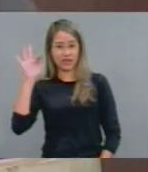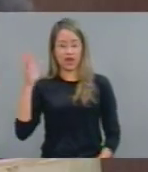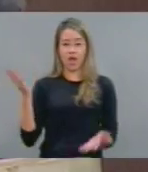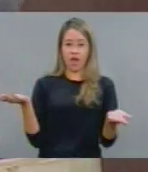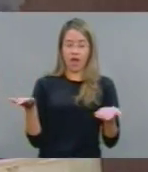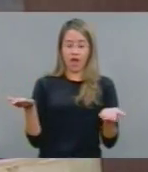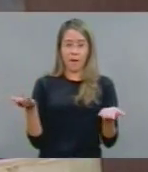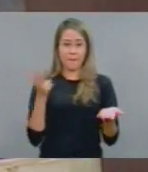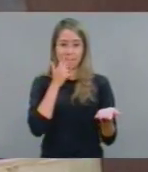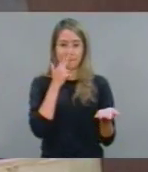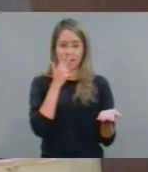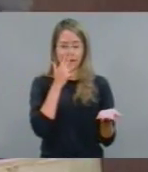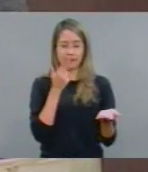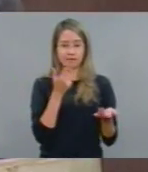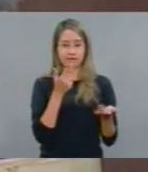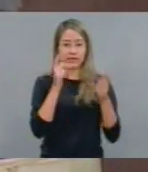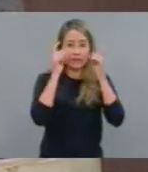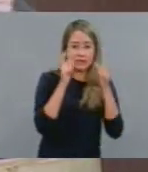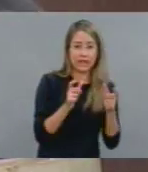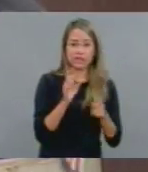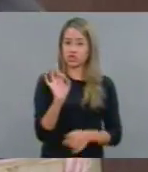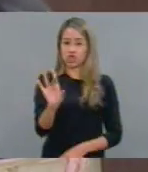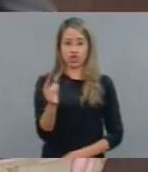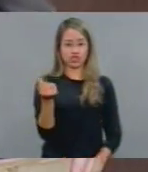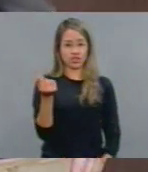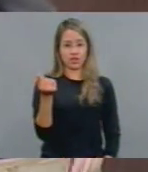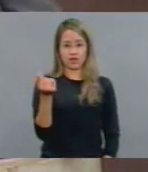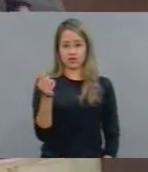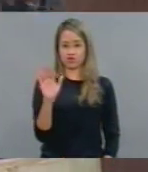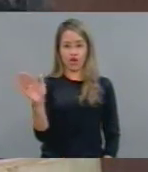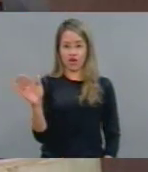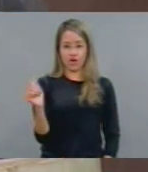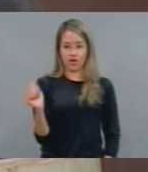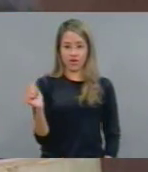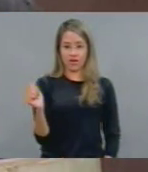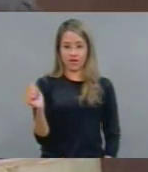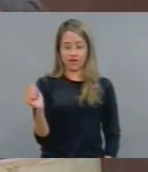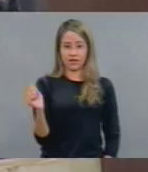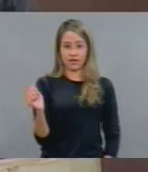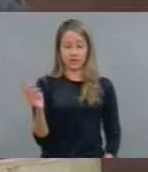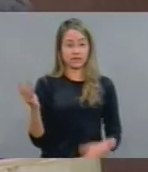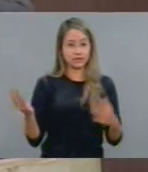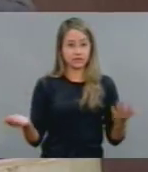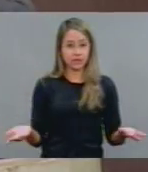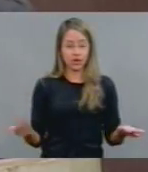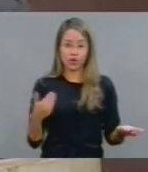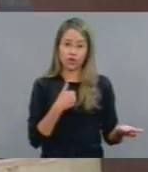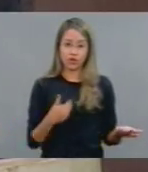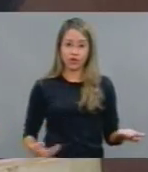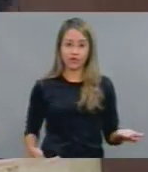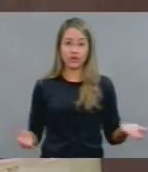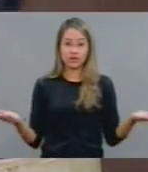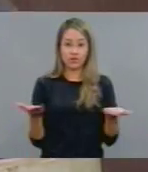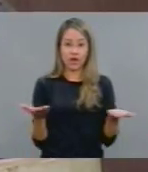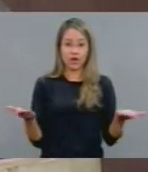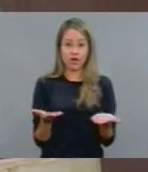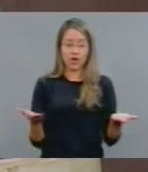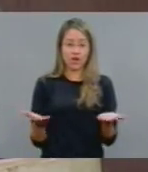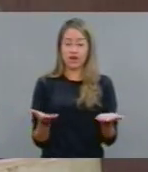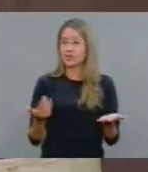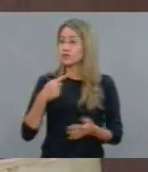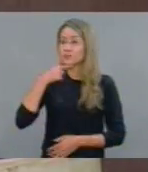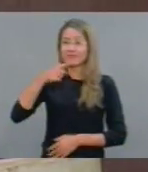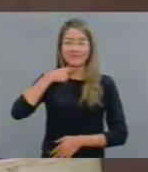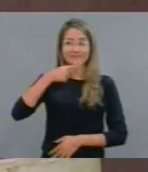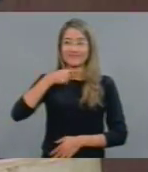atual servia, ele estava muito bem. Só que este governo perde legitimidade e ele não consegue cumprir